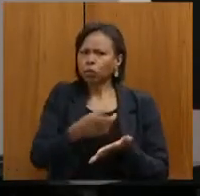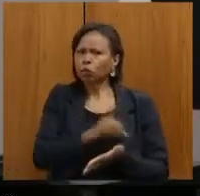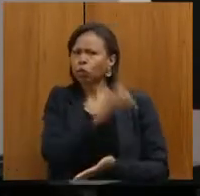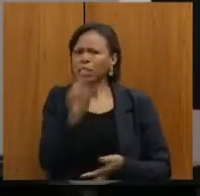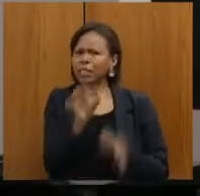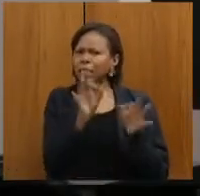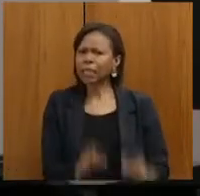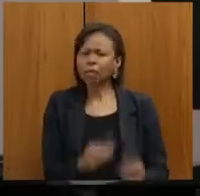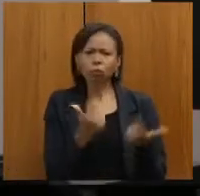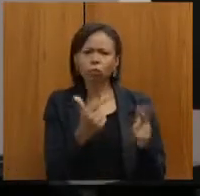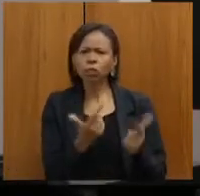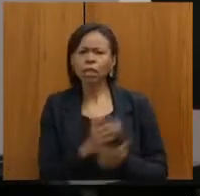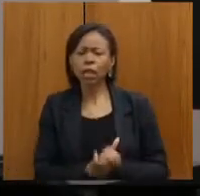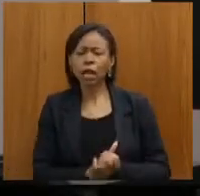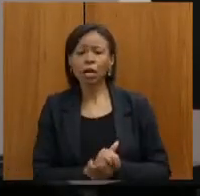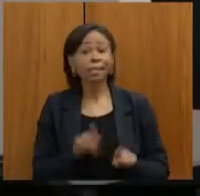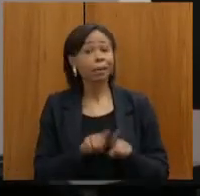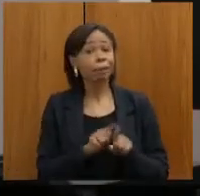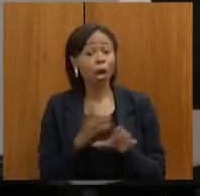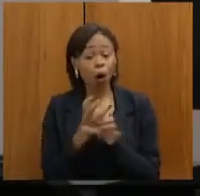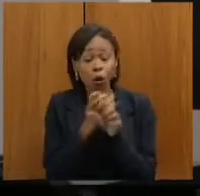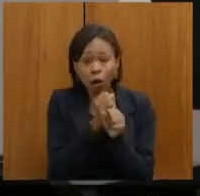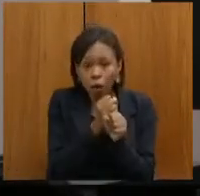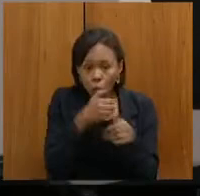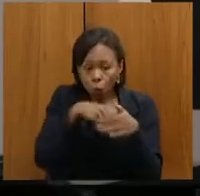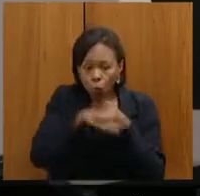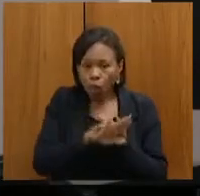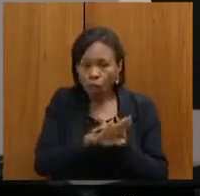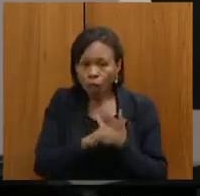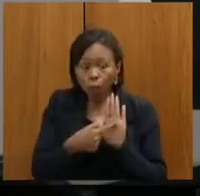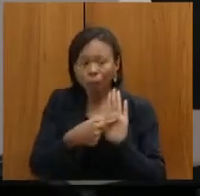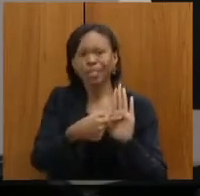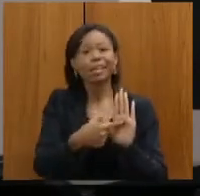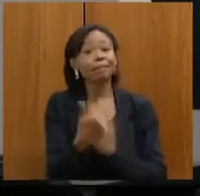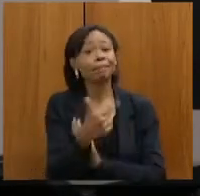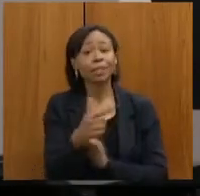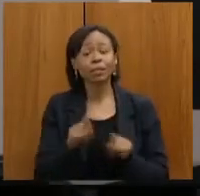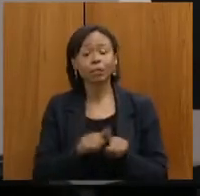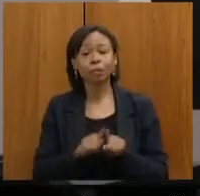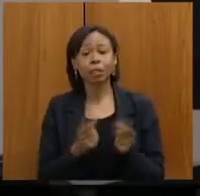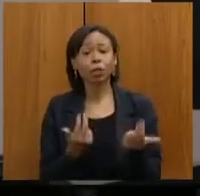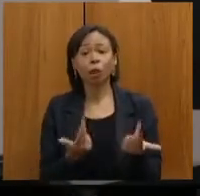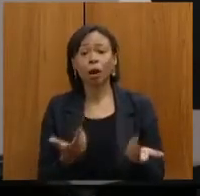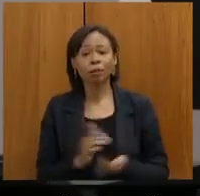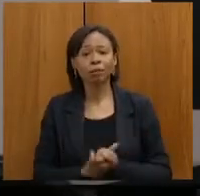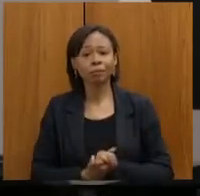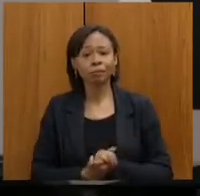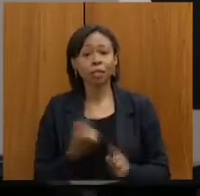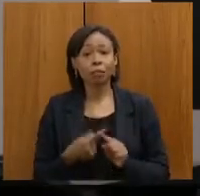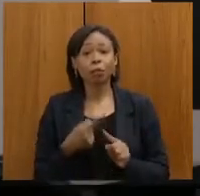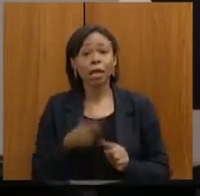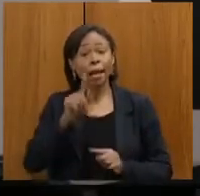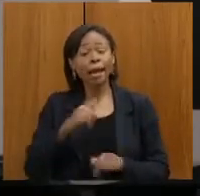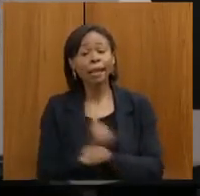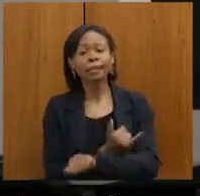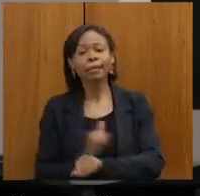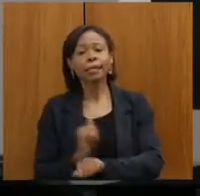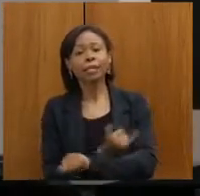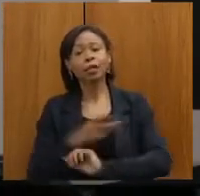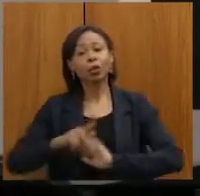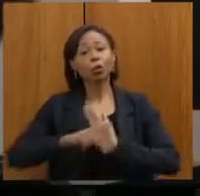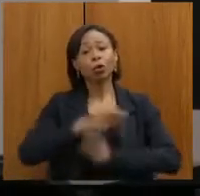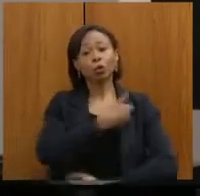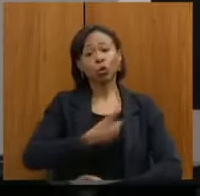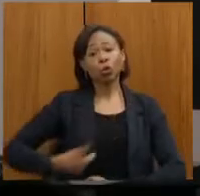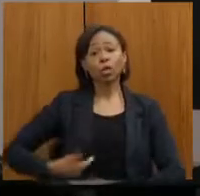dia também dizia que não queria soltar o sal por uma coisa tá muito muito simples só questão estratégica para